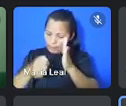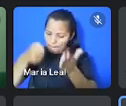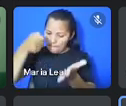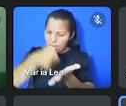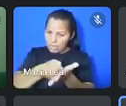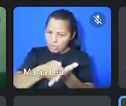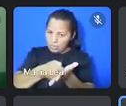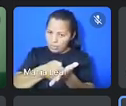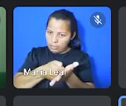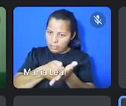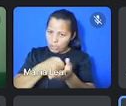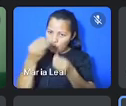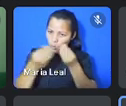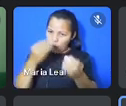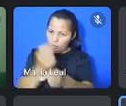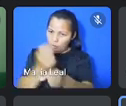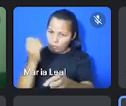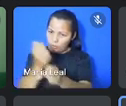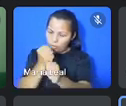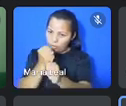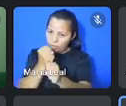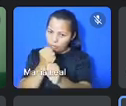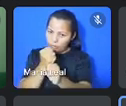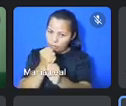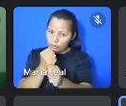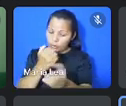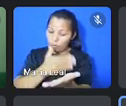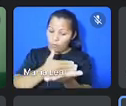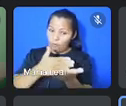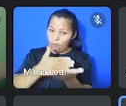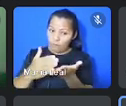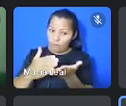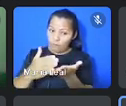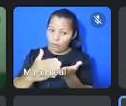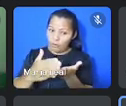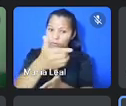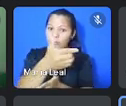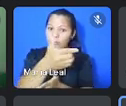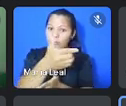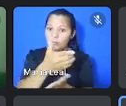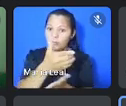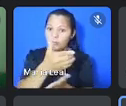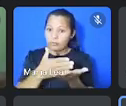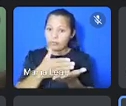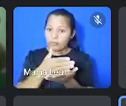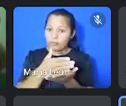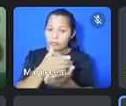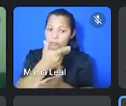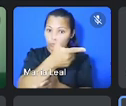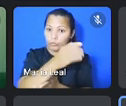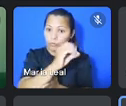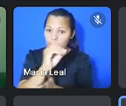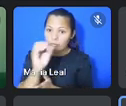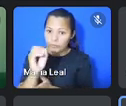cálculo? Eu vou pegar o valor inicial, né? O valor inicial que é 200,